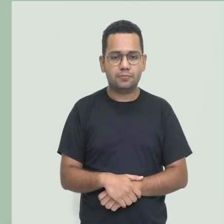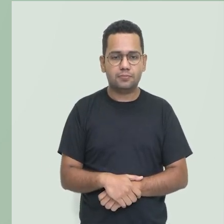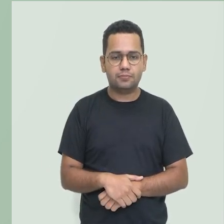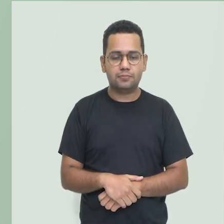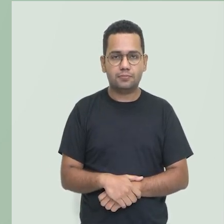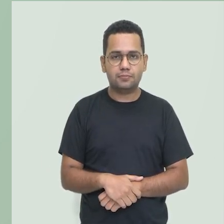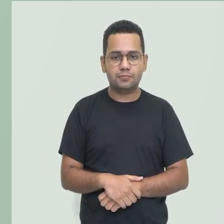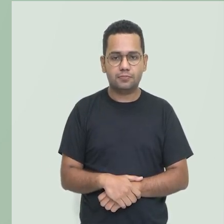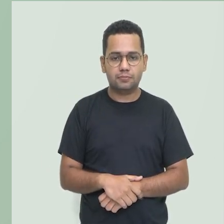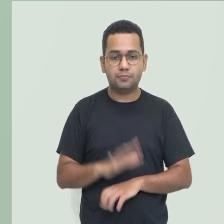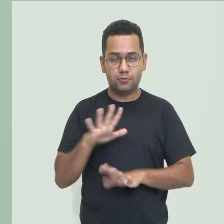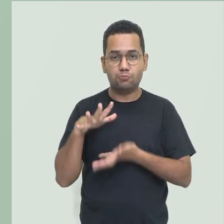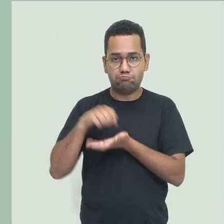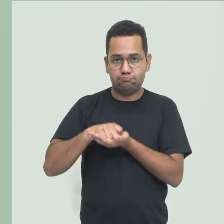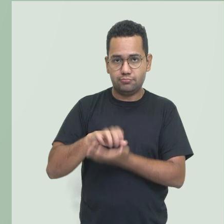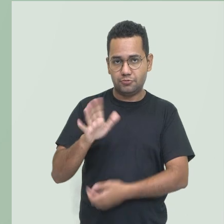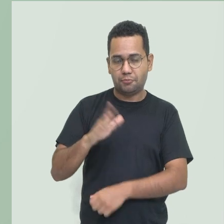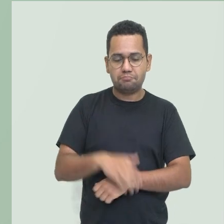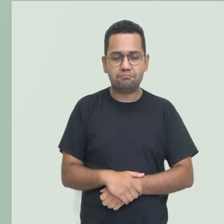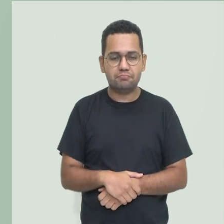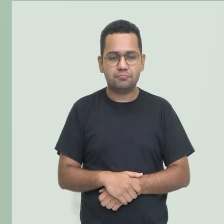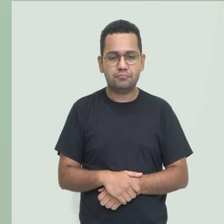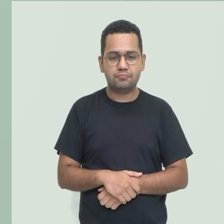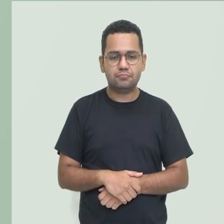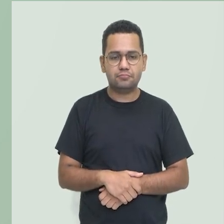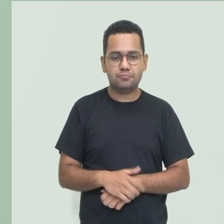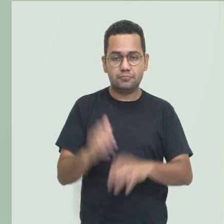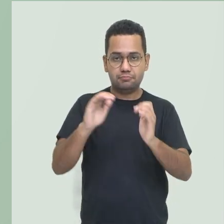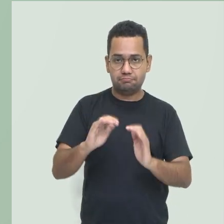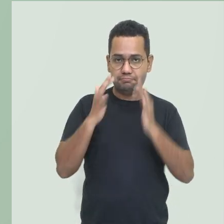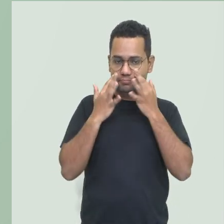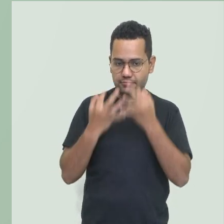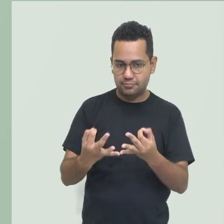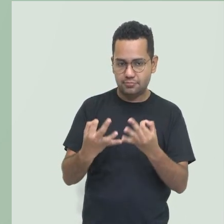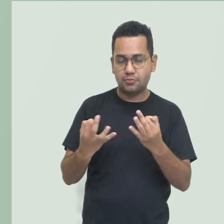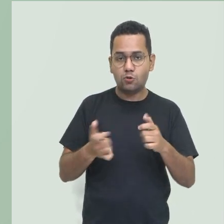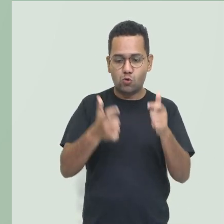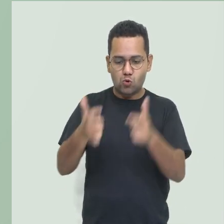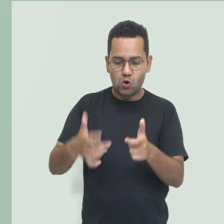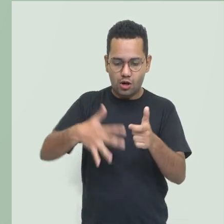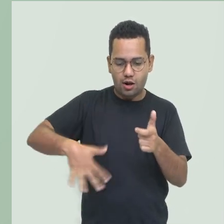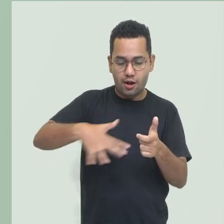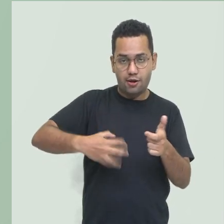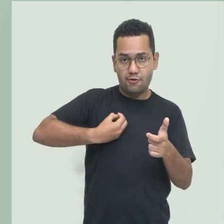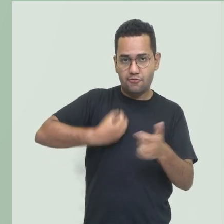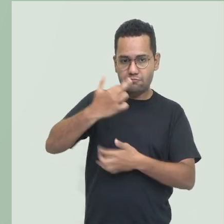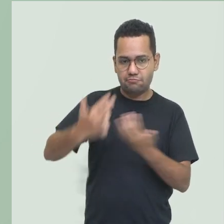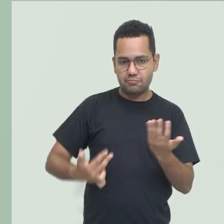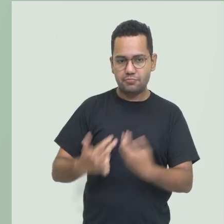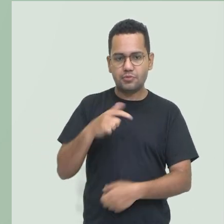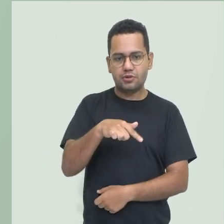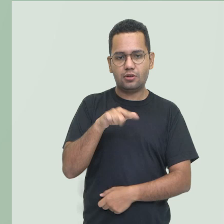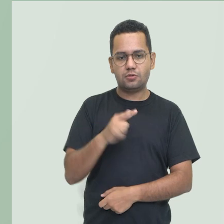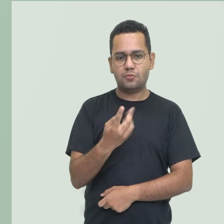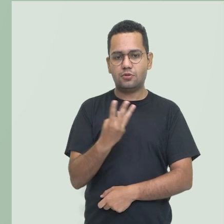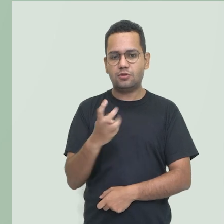12.263 espécies catalogadas. Atentem aí para a questão das espécies endêmicas, que chegam a cerca de